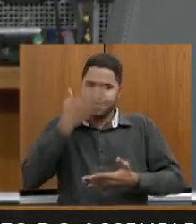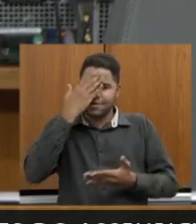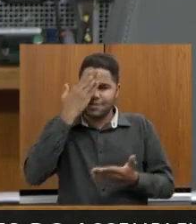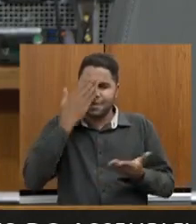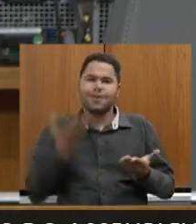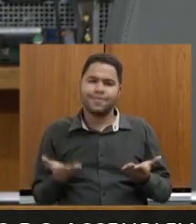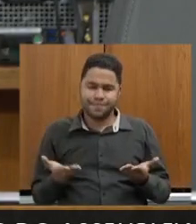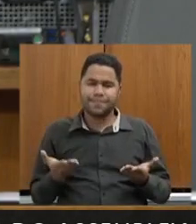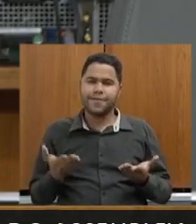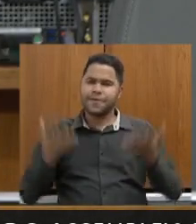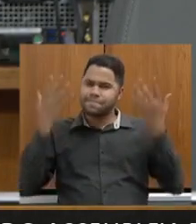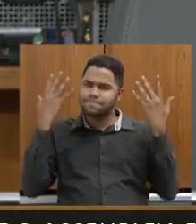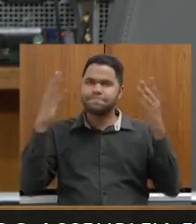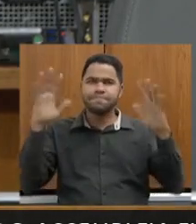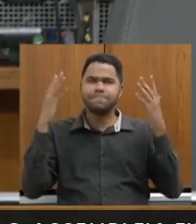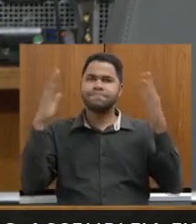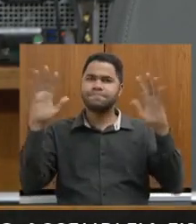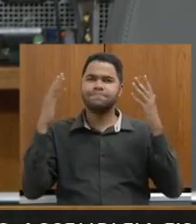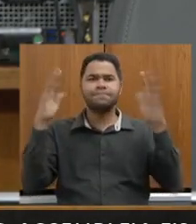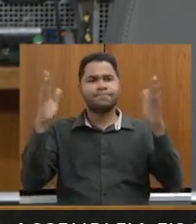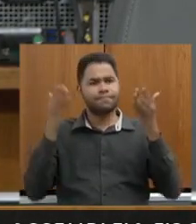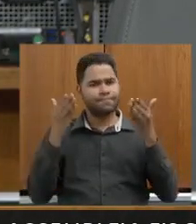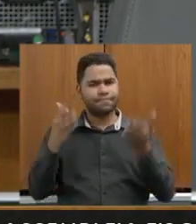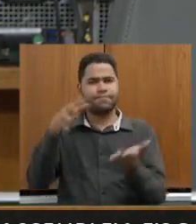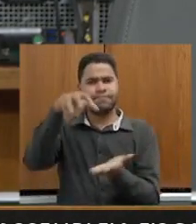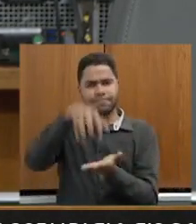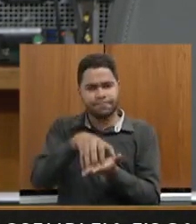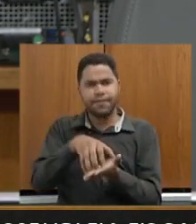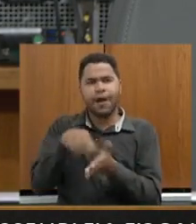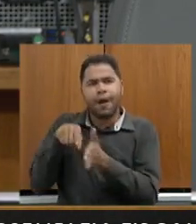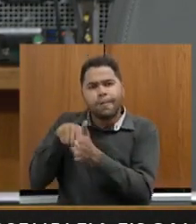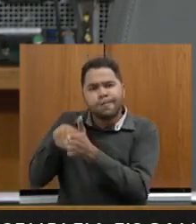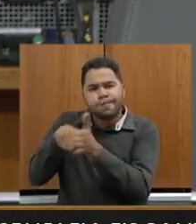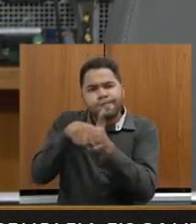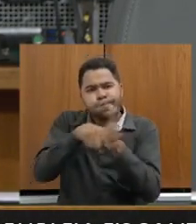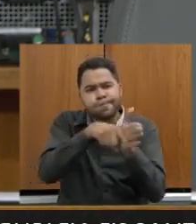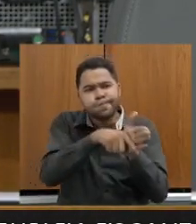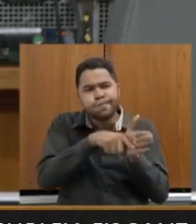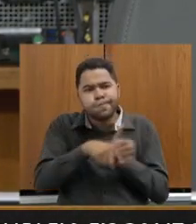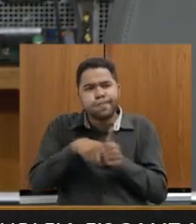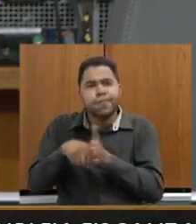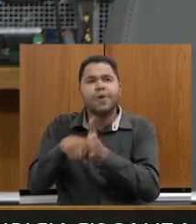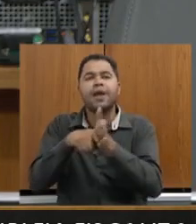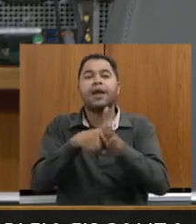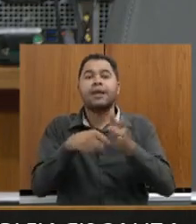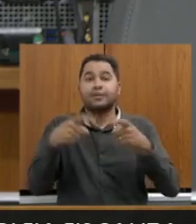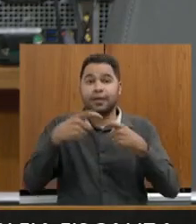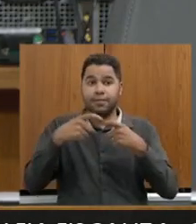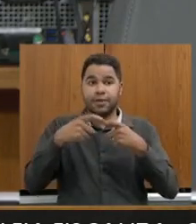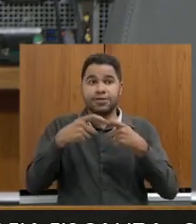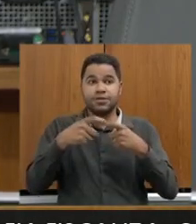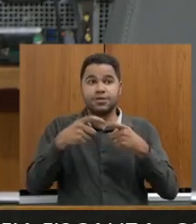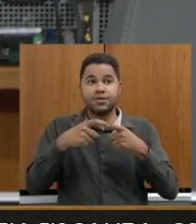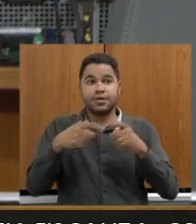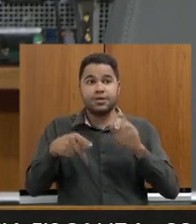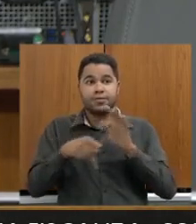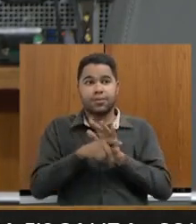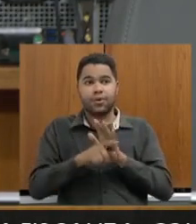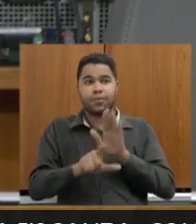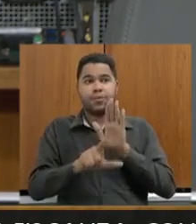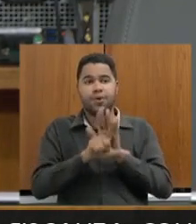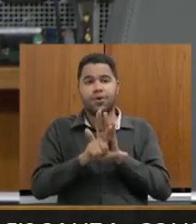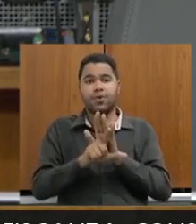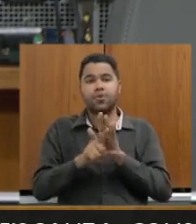né Então parabéns né ao setor de perícia a questão da medicina legal em nome do Dr